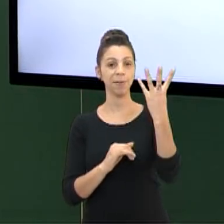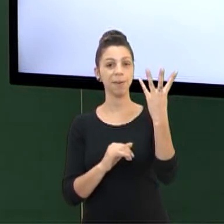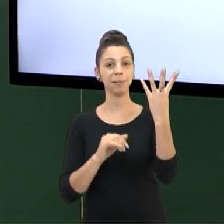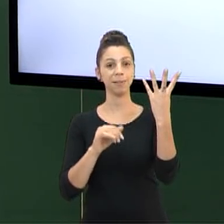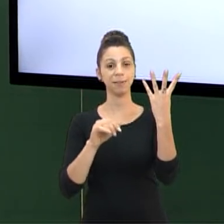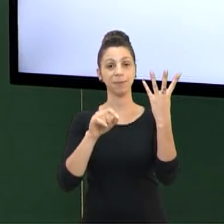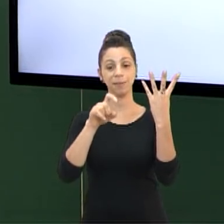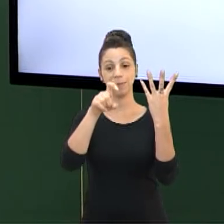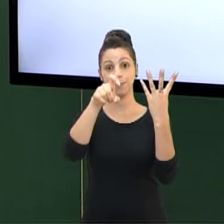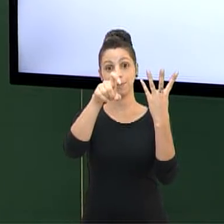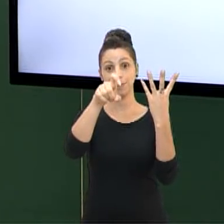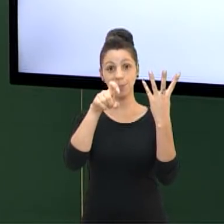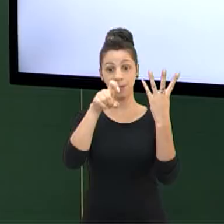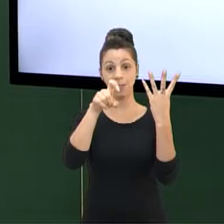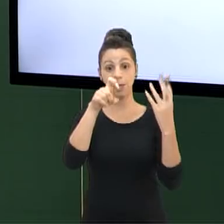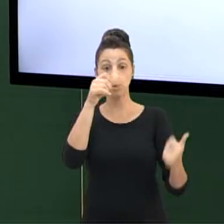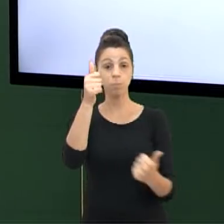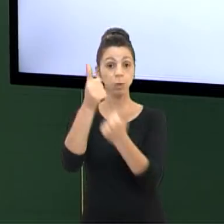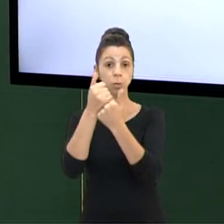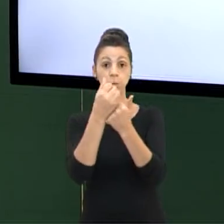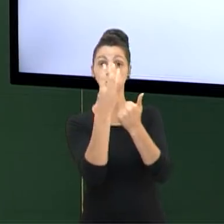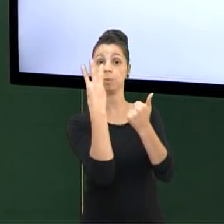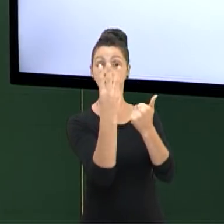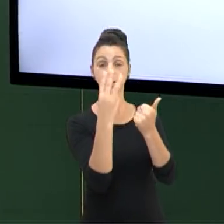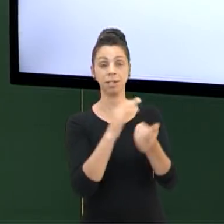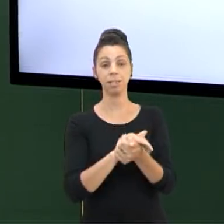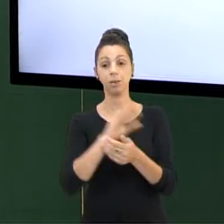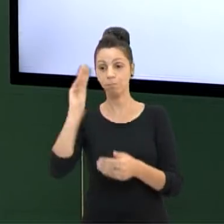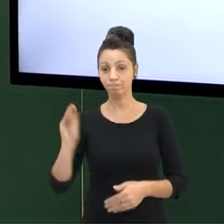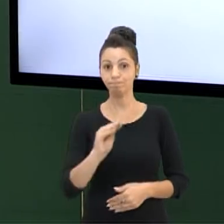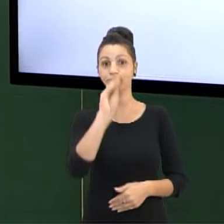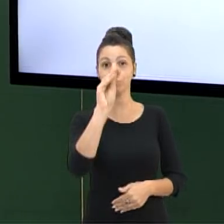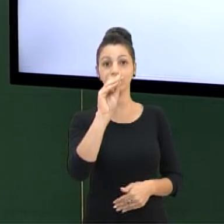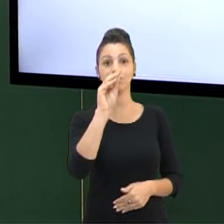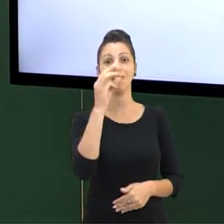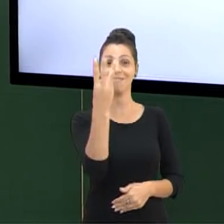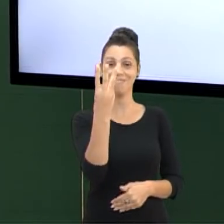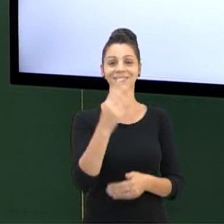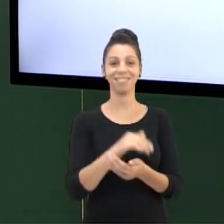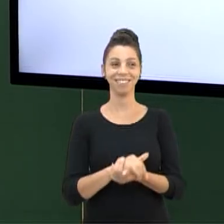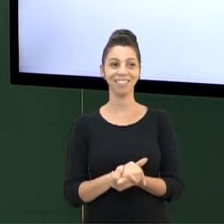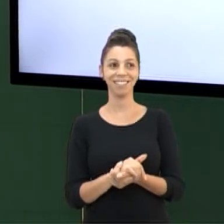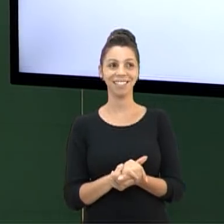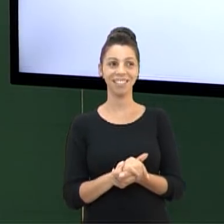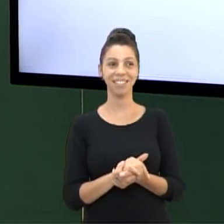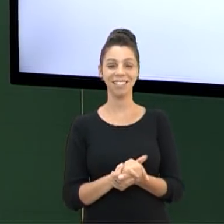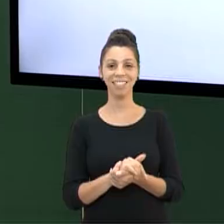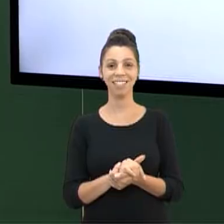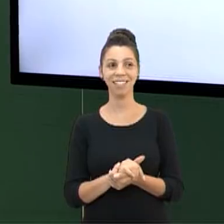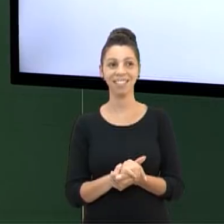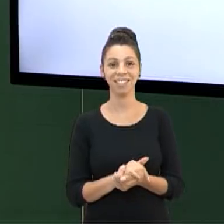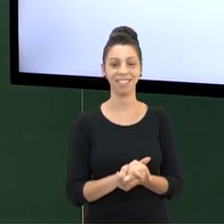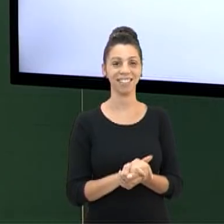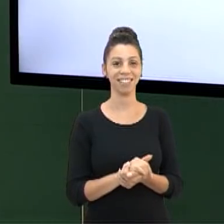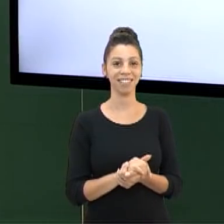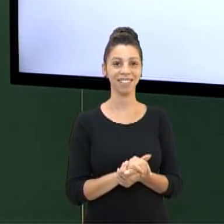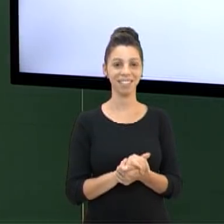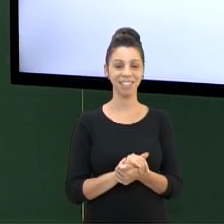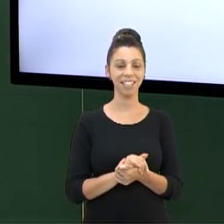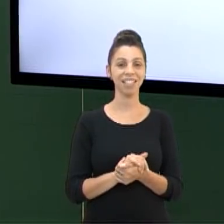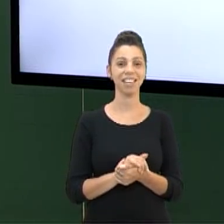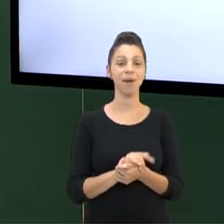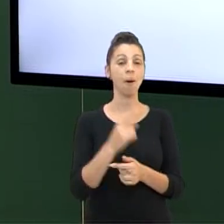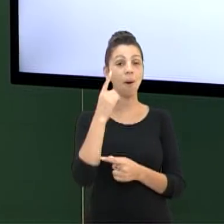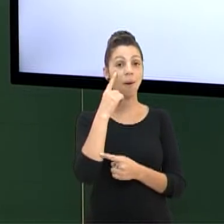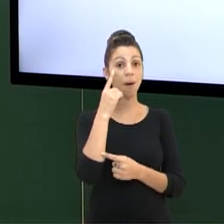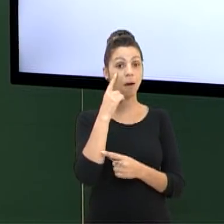temos um produto, ó, quando está assim do ladinho e não tem sinal, ó, 4x, por exemplo, está só um do lado do outro, mas é um